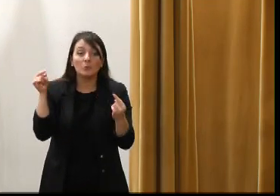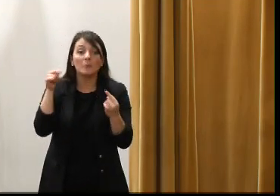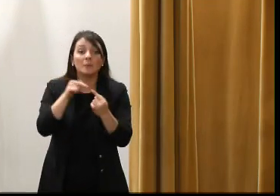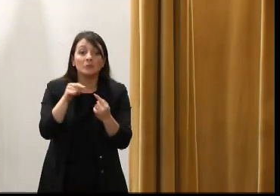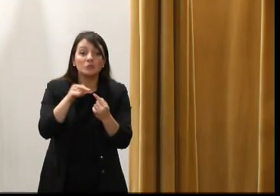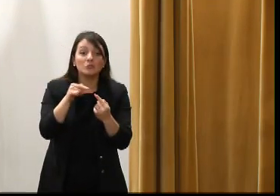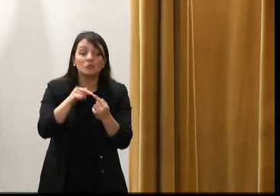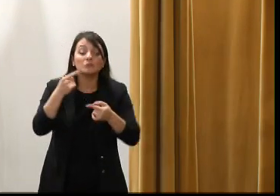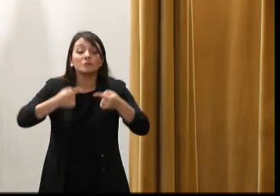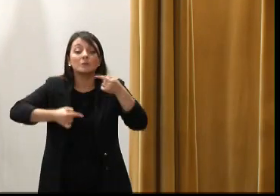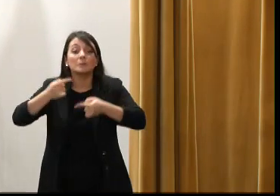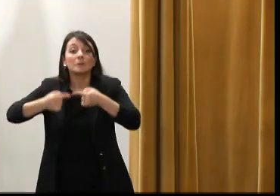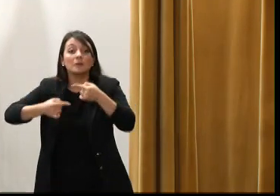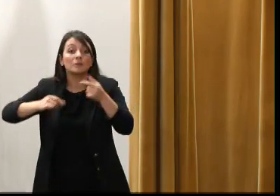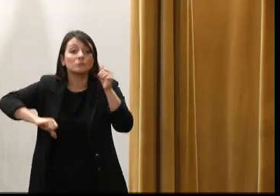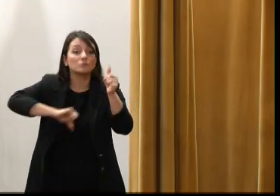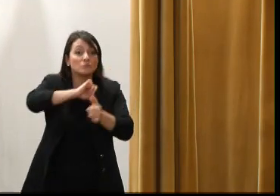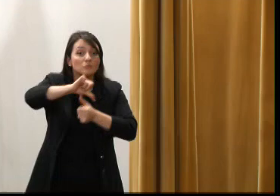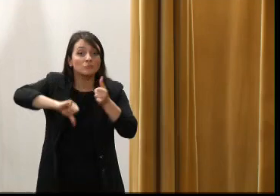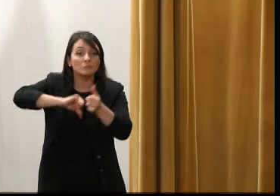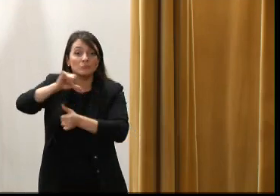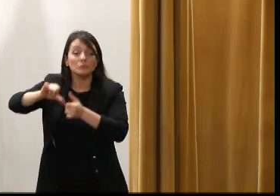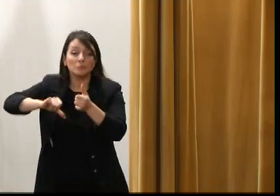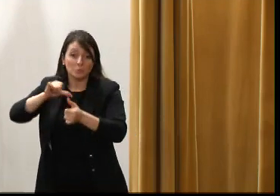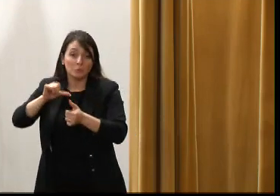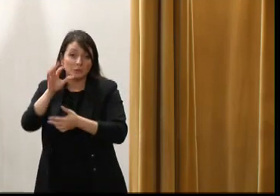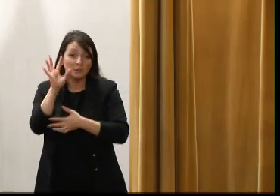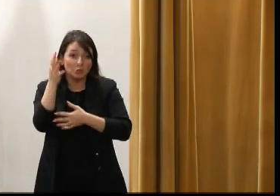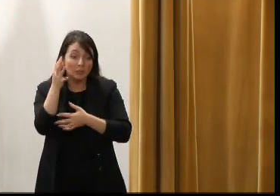de debater as mudanças climáticas e propor